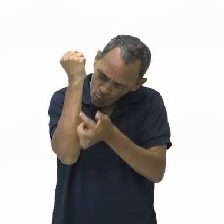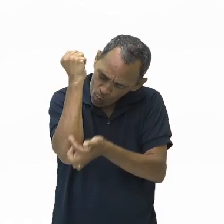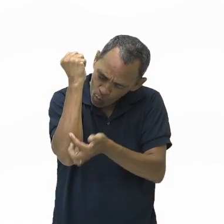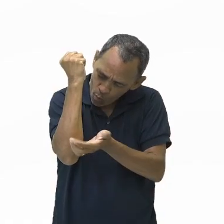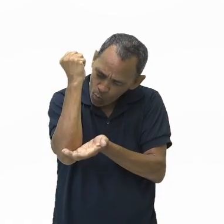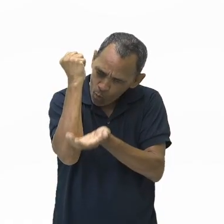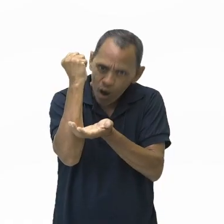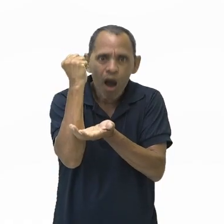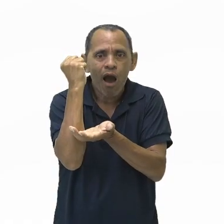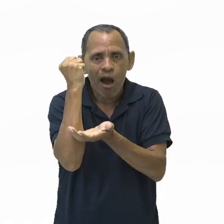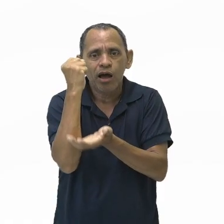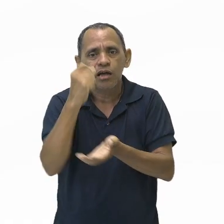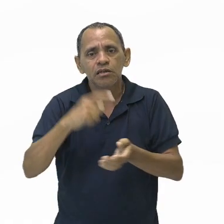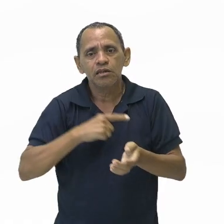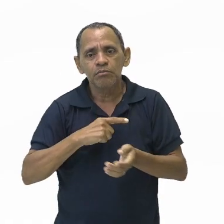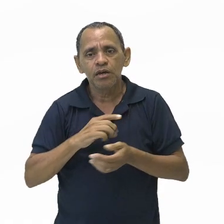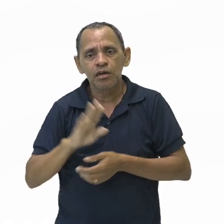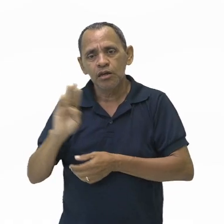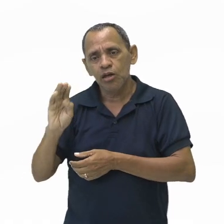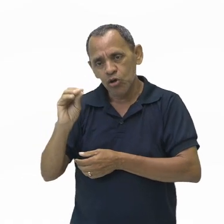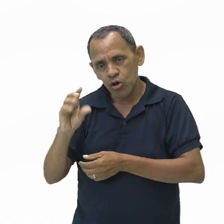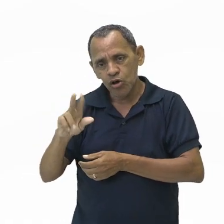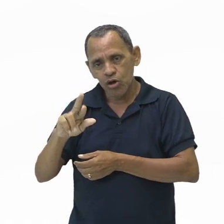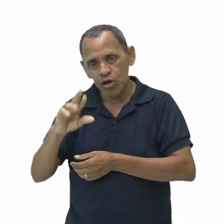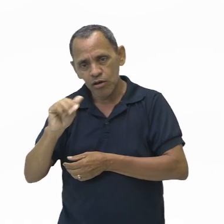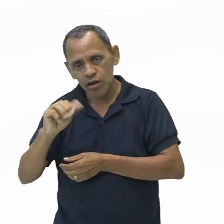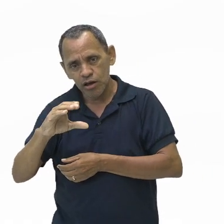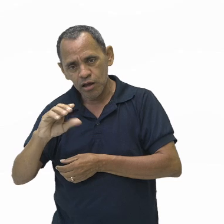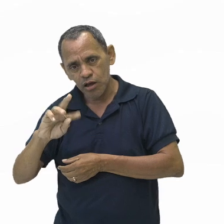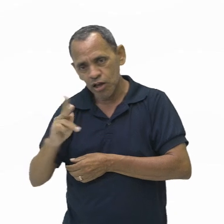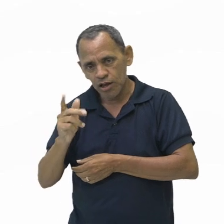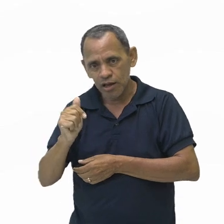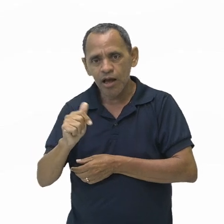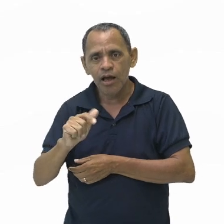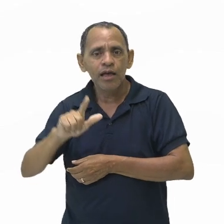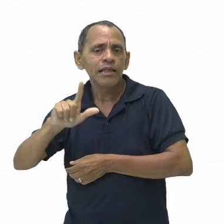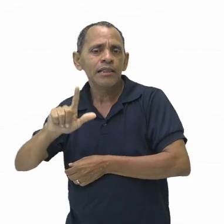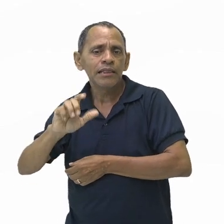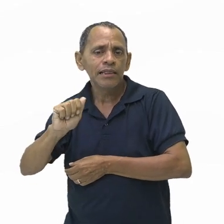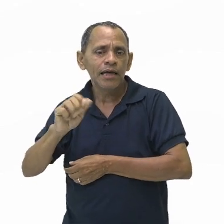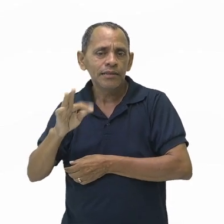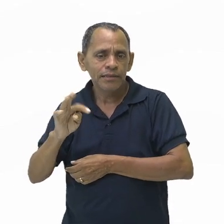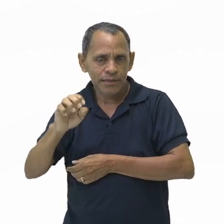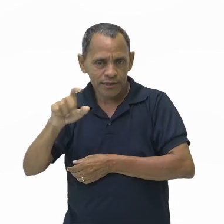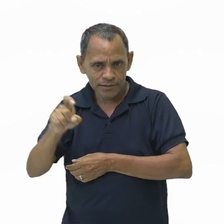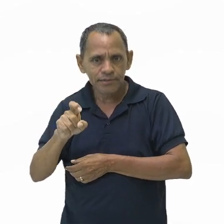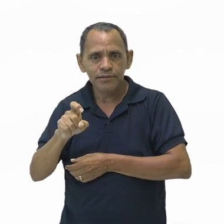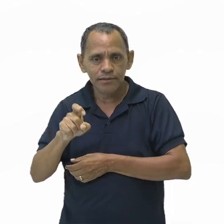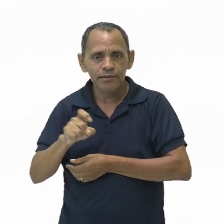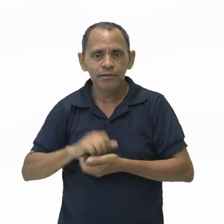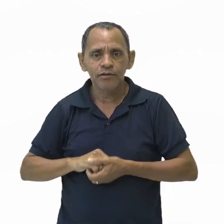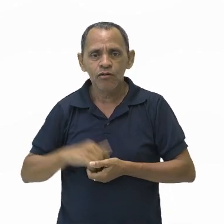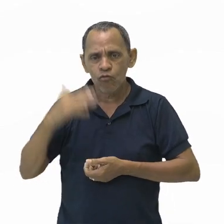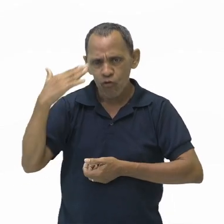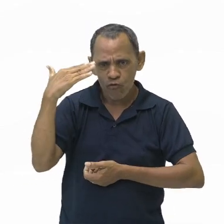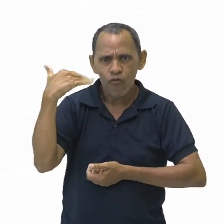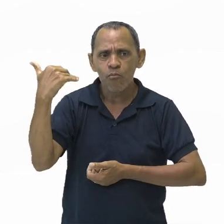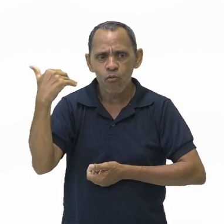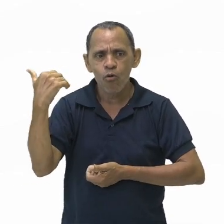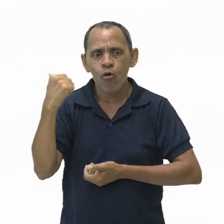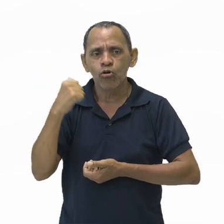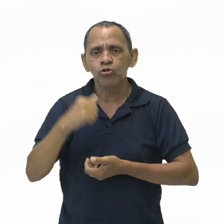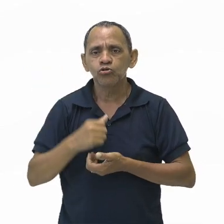dar uma olhada, né, nessa tela agora aí. A questão da produção de borracha, do látex, né, ficou muito marcada na